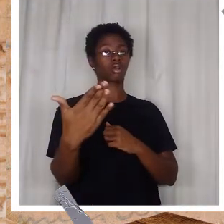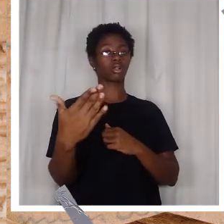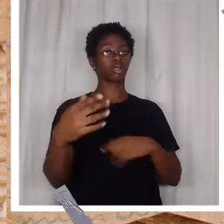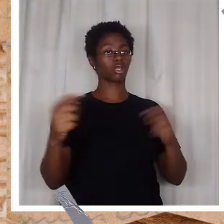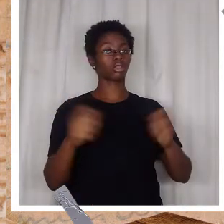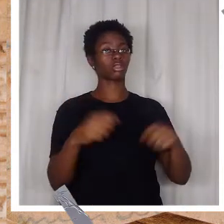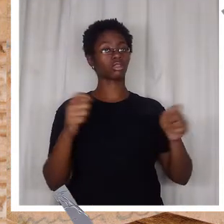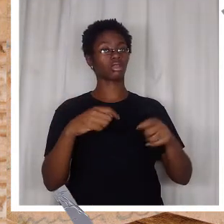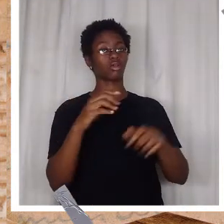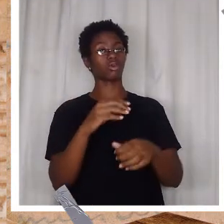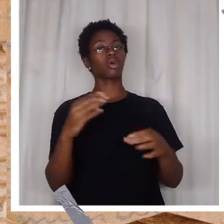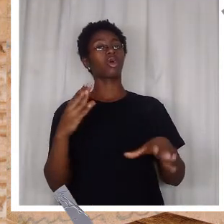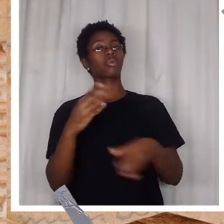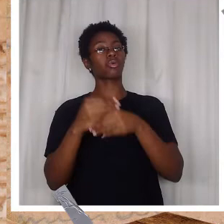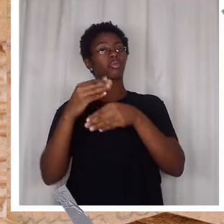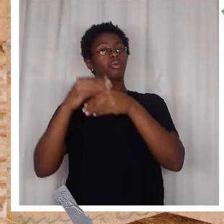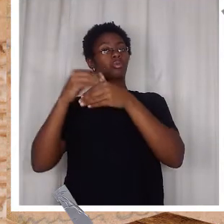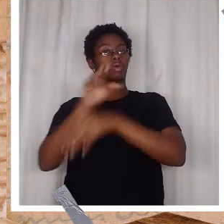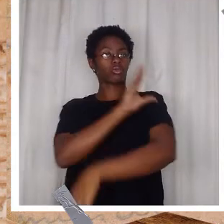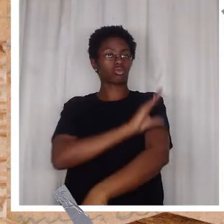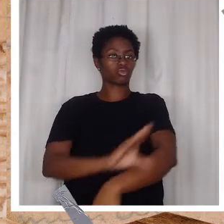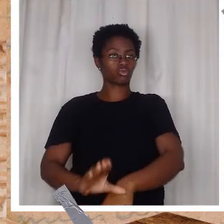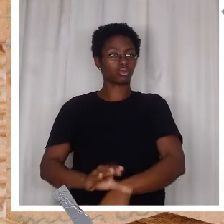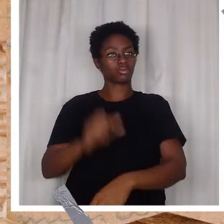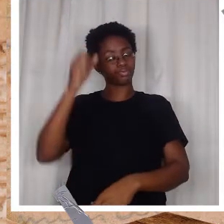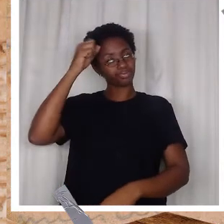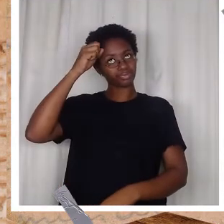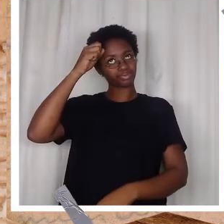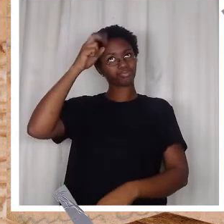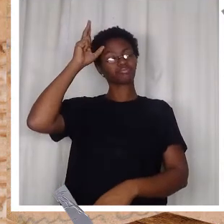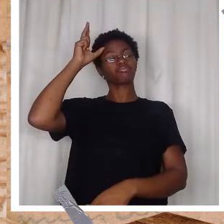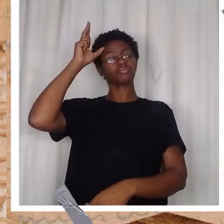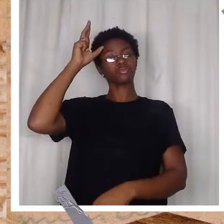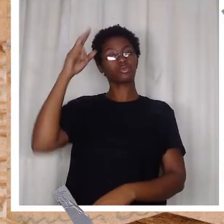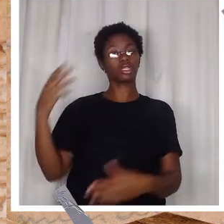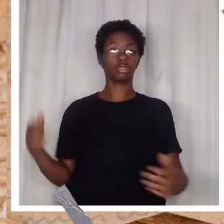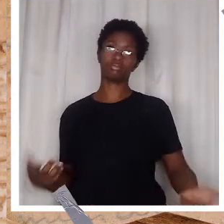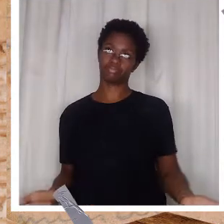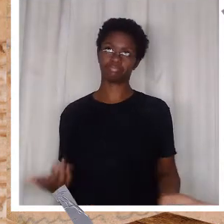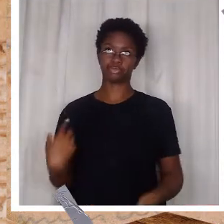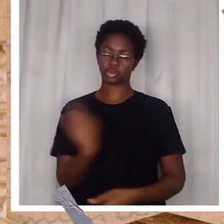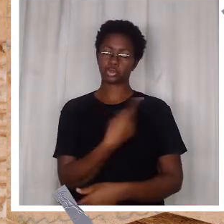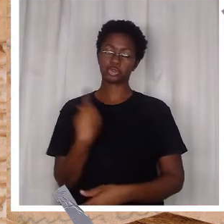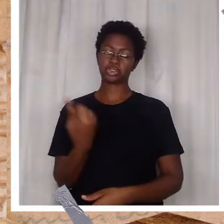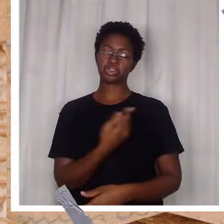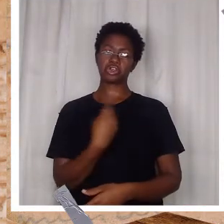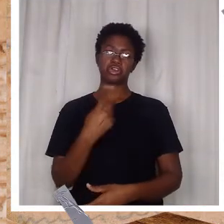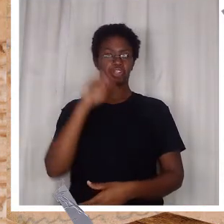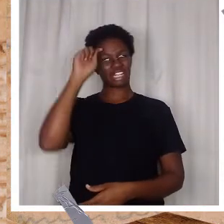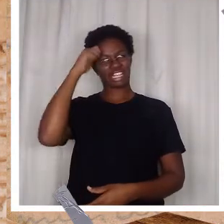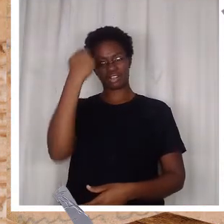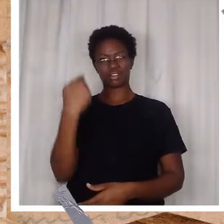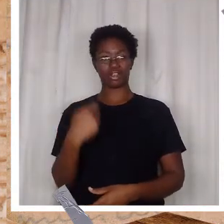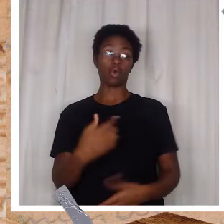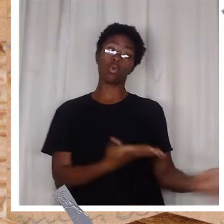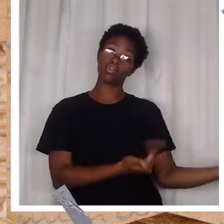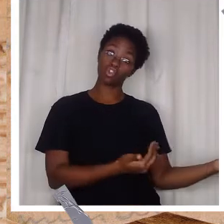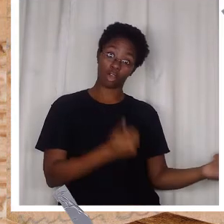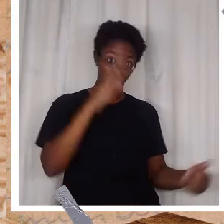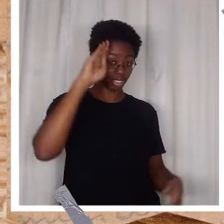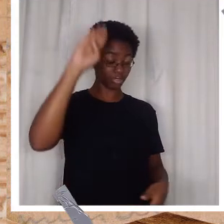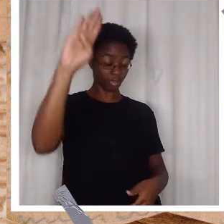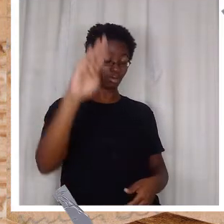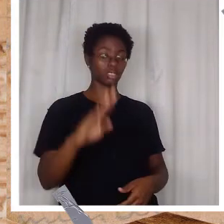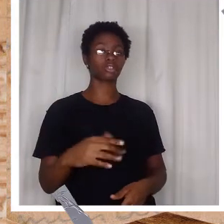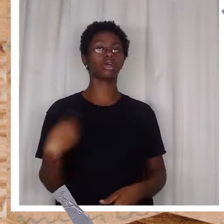o seu conhecimento. É claro que hoje nós, negros, principalmente os jovens, eu não faço parte desse grupo, temos